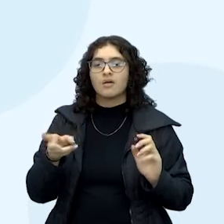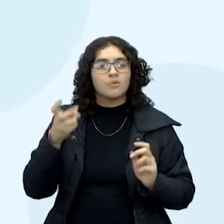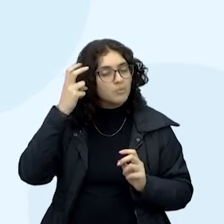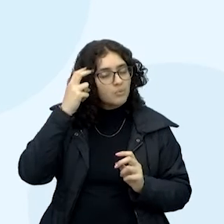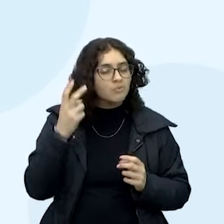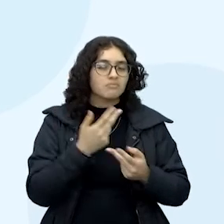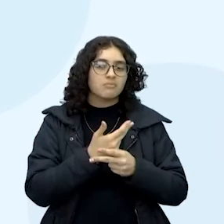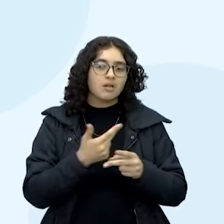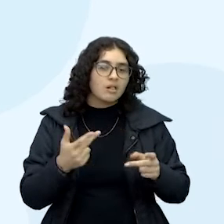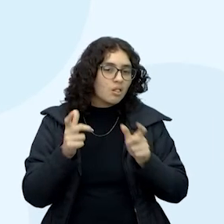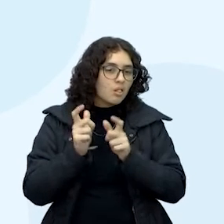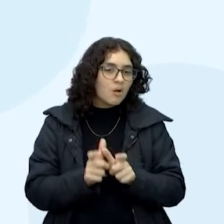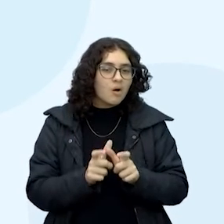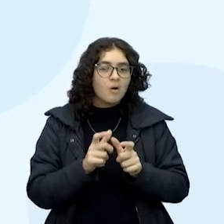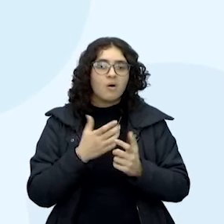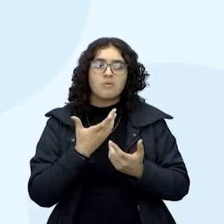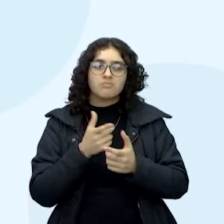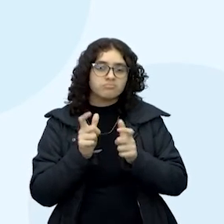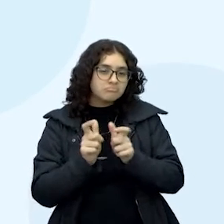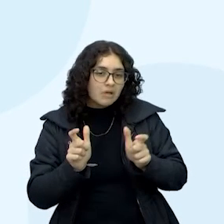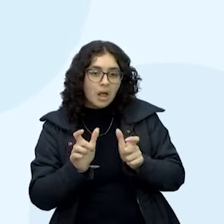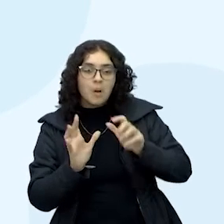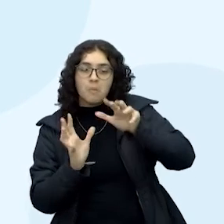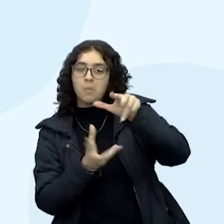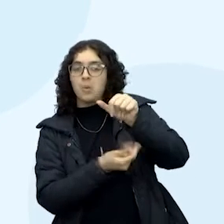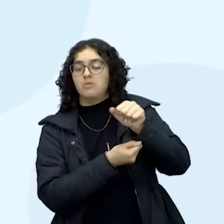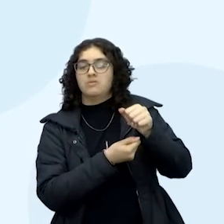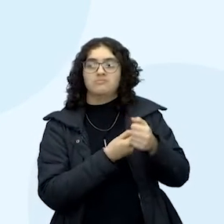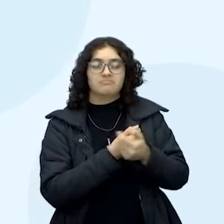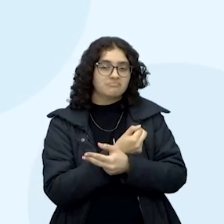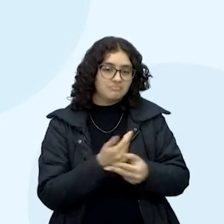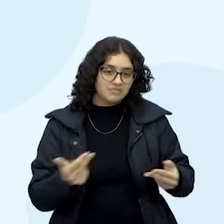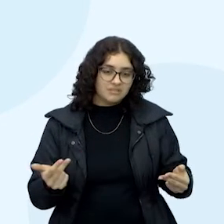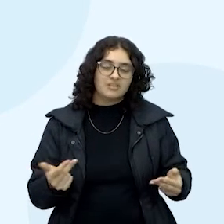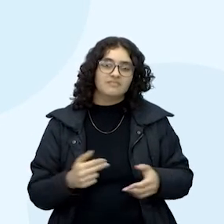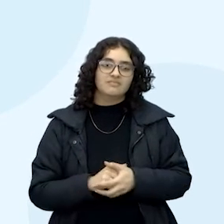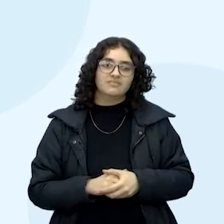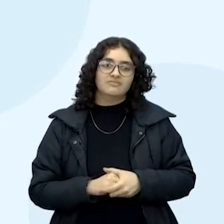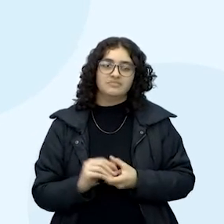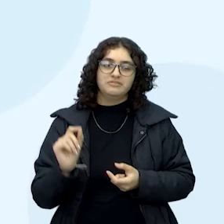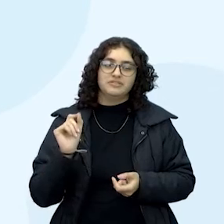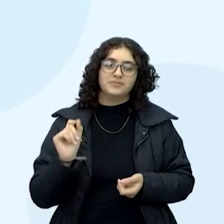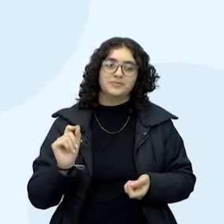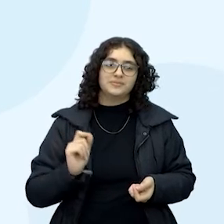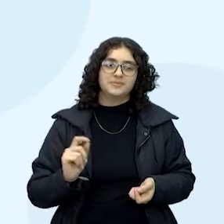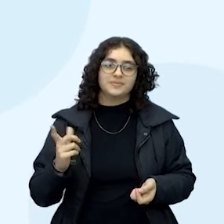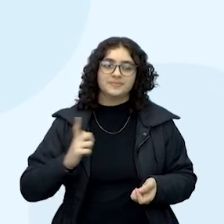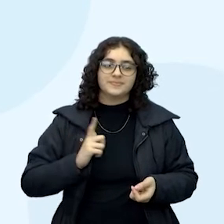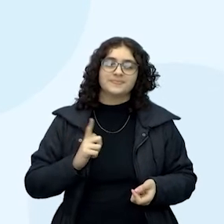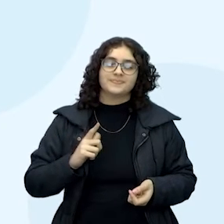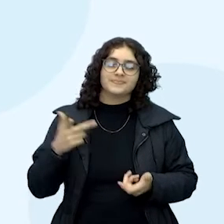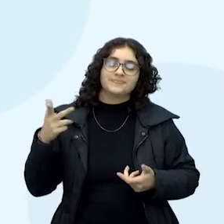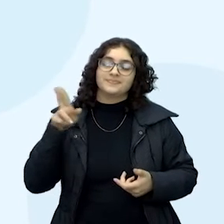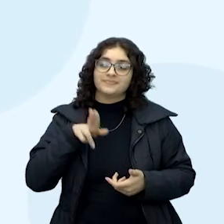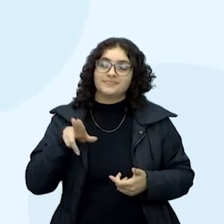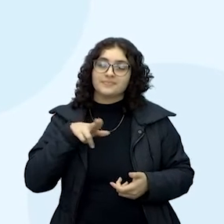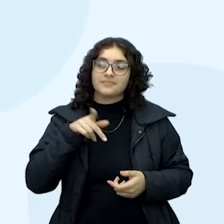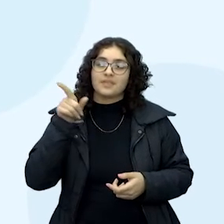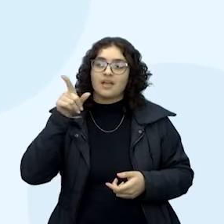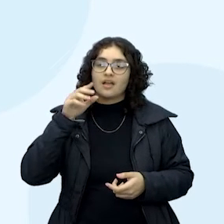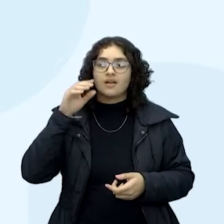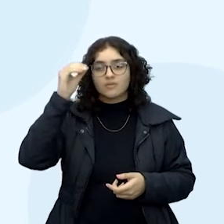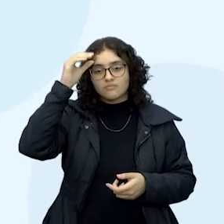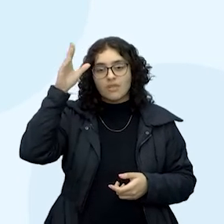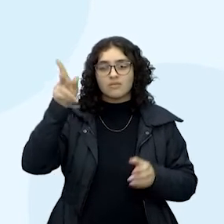em âmbito local, global, nacional, enfim. Então a gente utiliza aí esses conhecimentos das ciências humanas